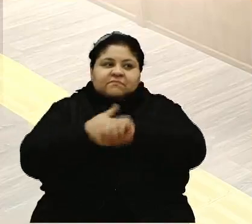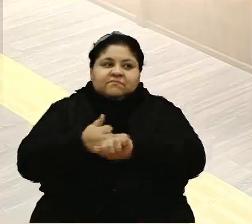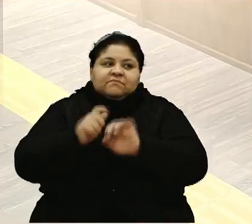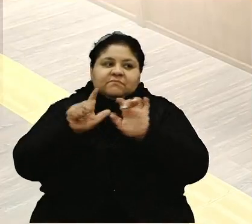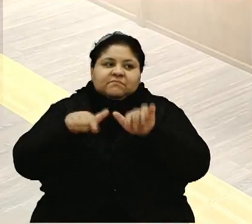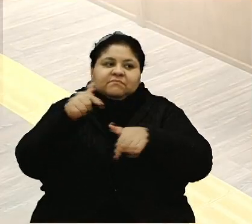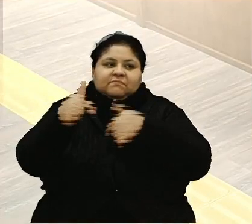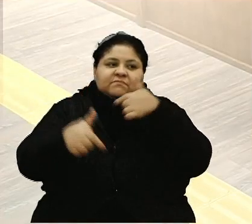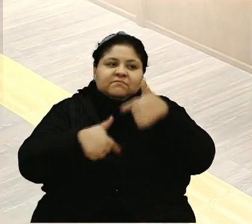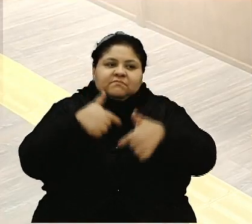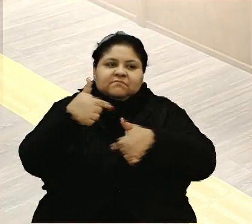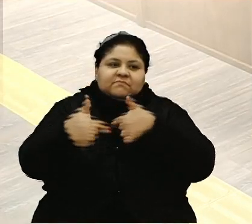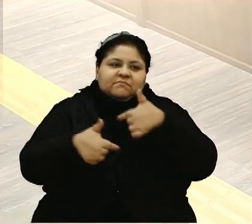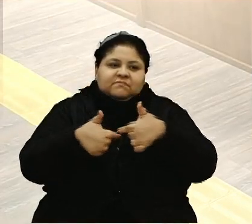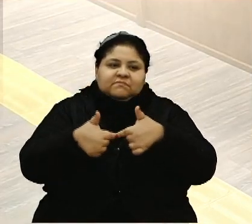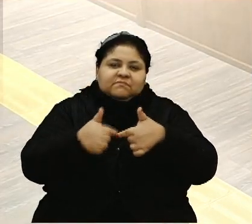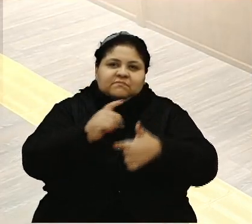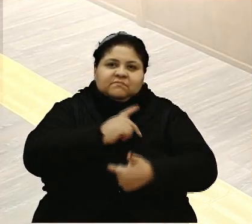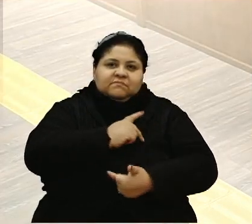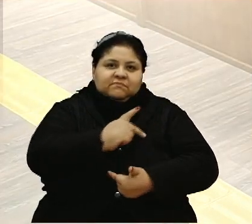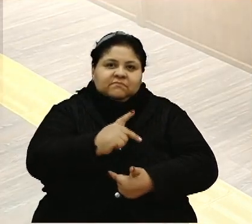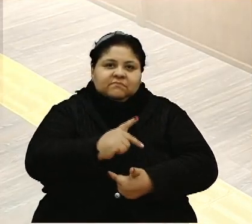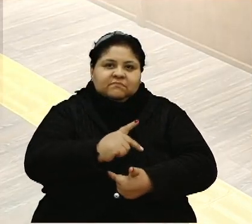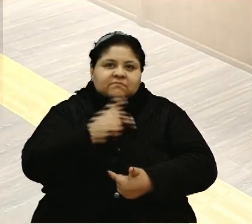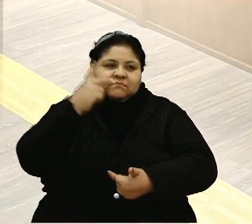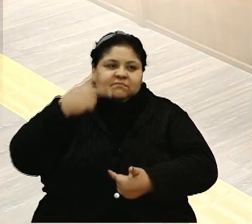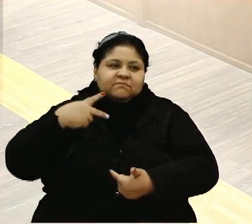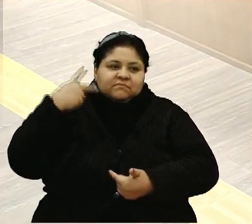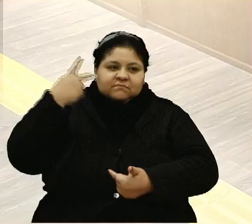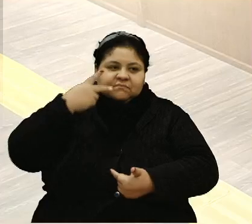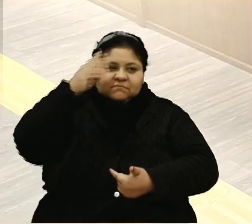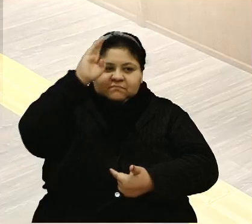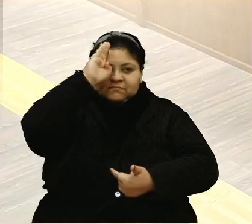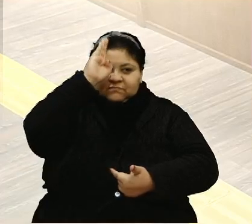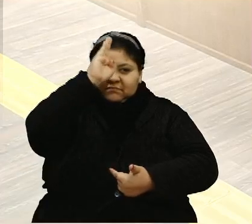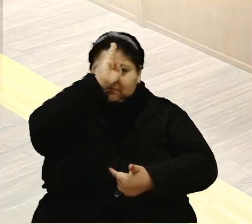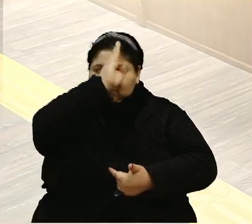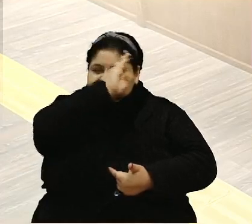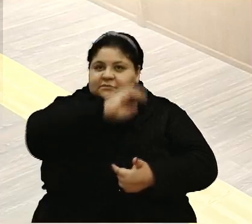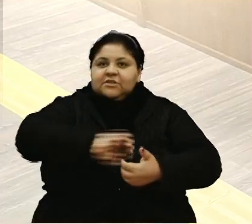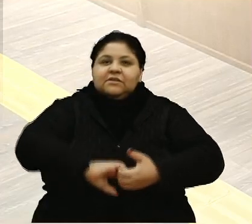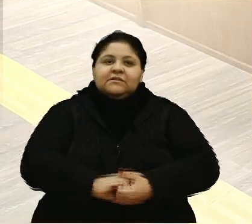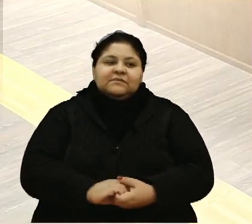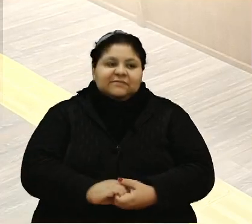Trabalhos ao nosso primeiro vice-presidente, vereador Adriano Bressan.